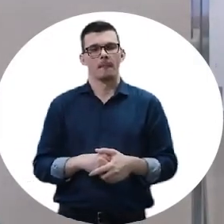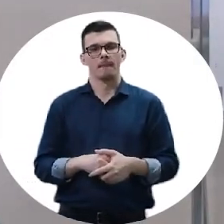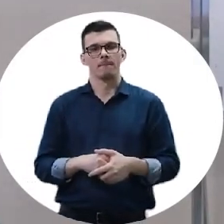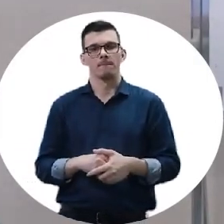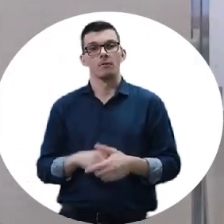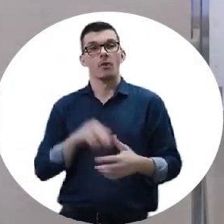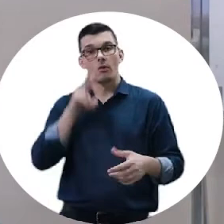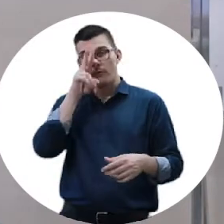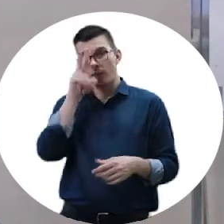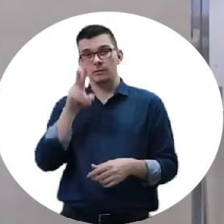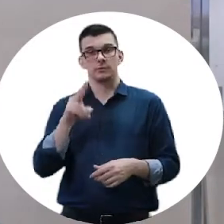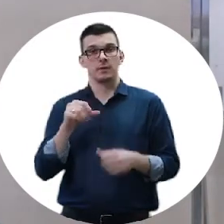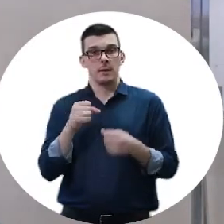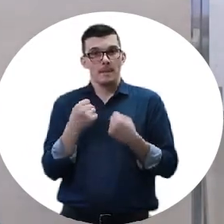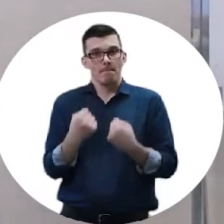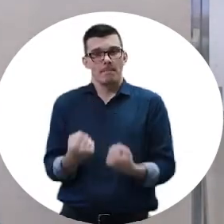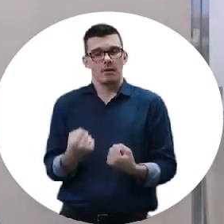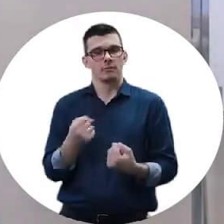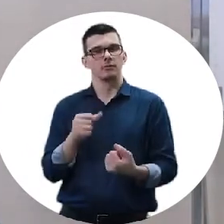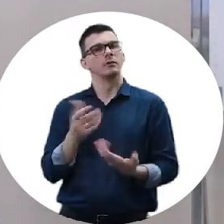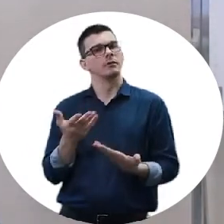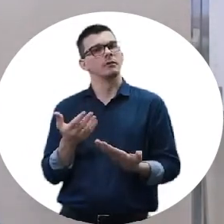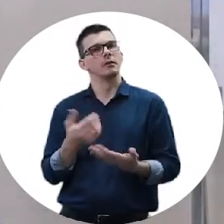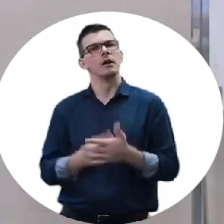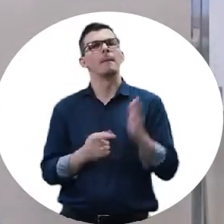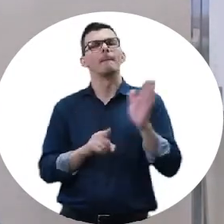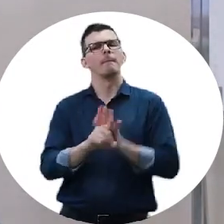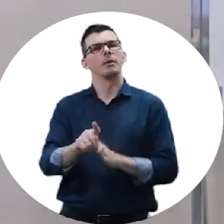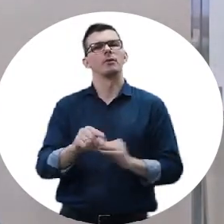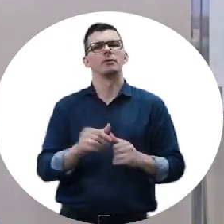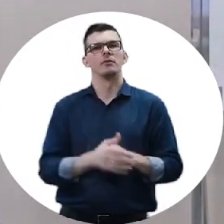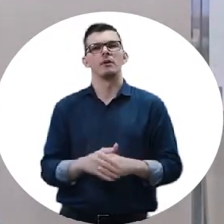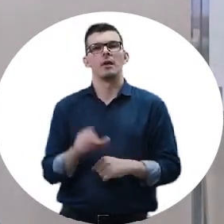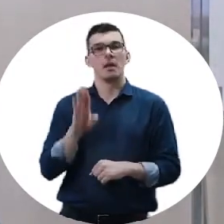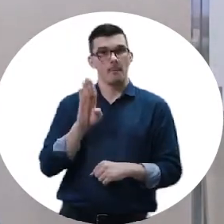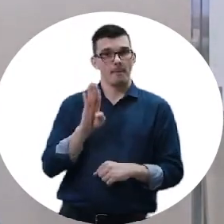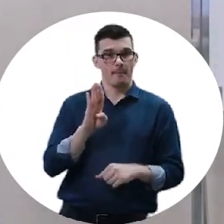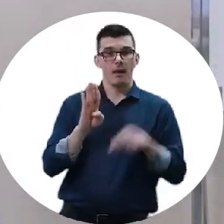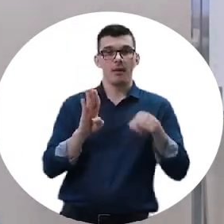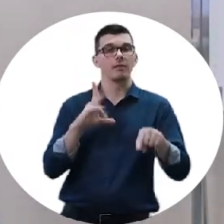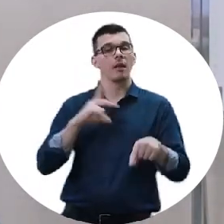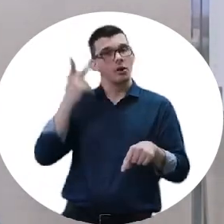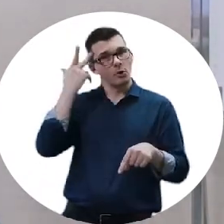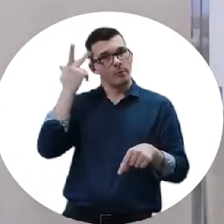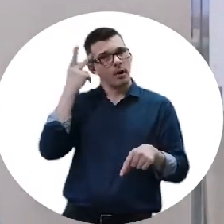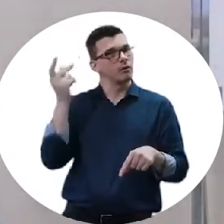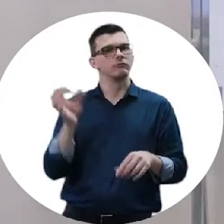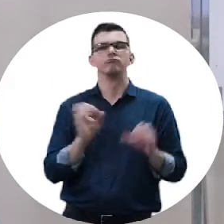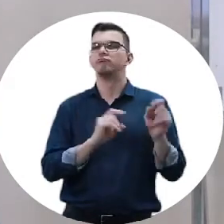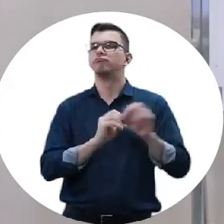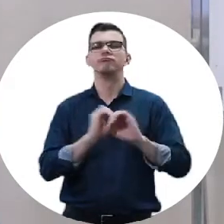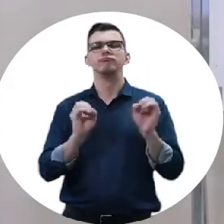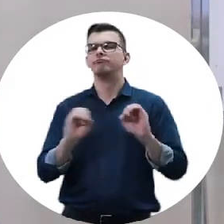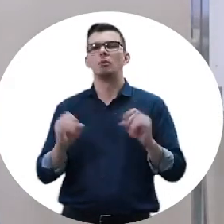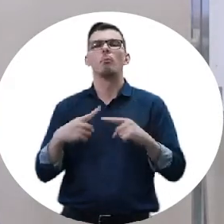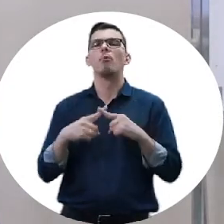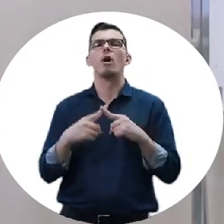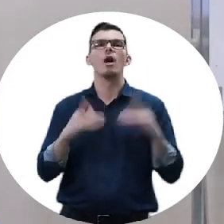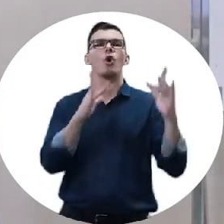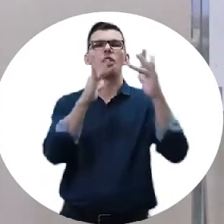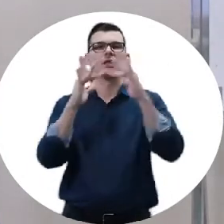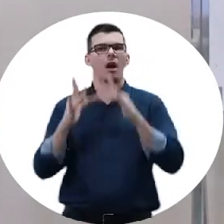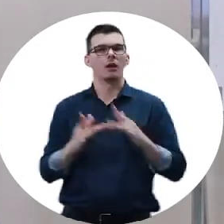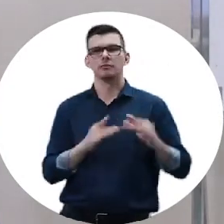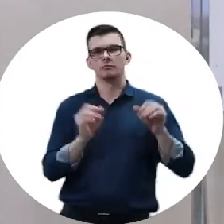está a reação da força peso de A? No centro da Terra. A perguntinha básica é o seguinte, o B tem normal? Não, porque não tem contato. Não tem contato com a superfície, mas